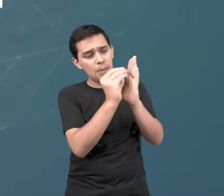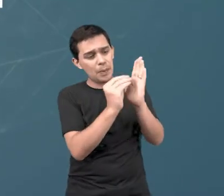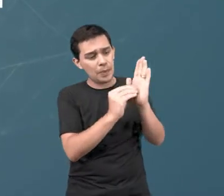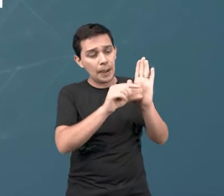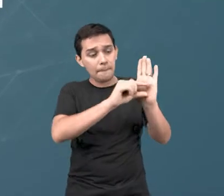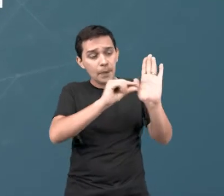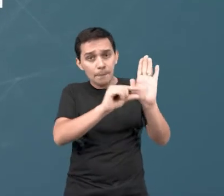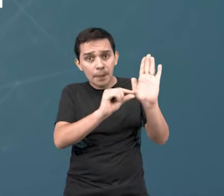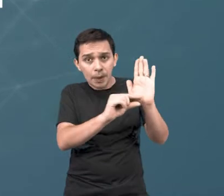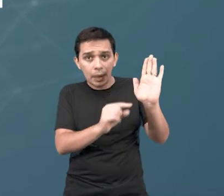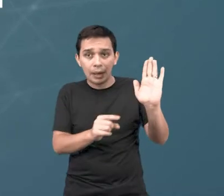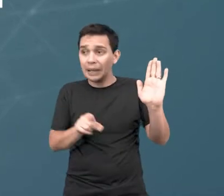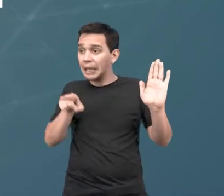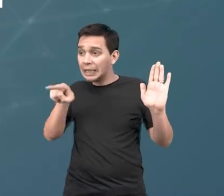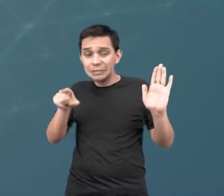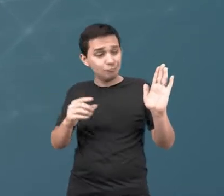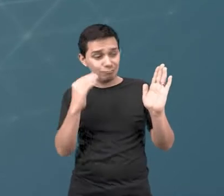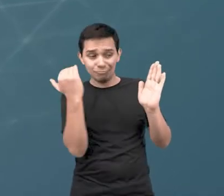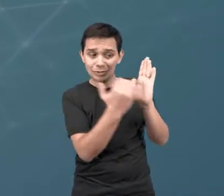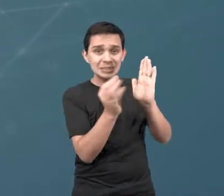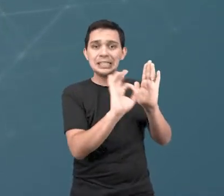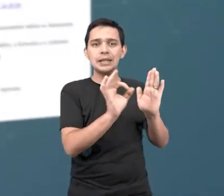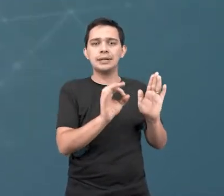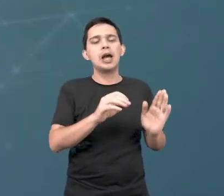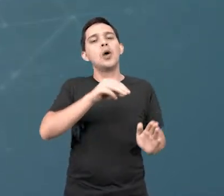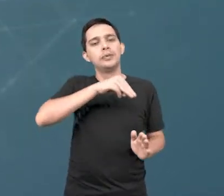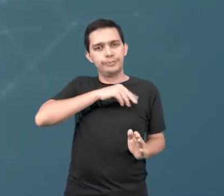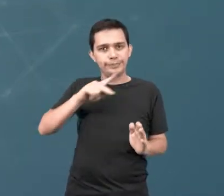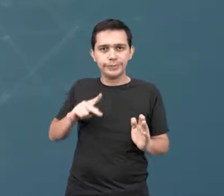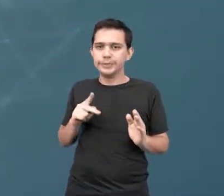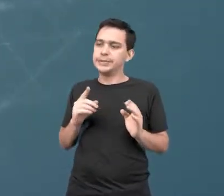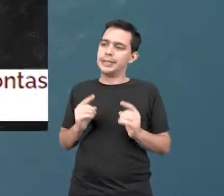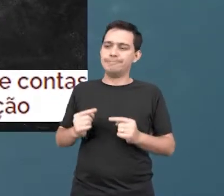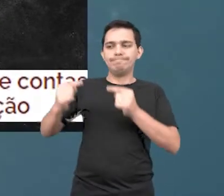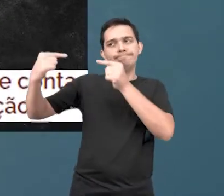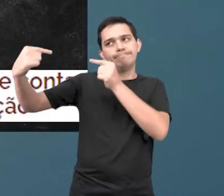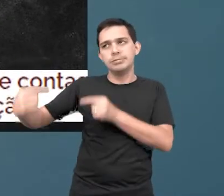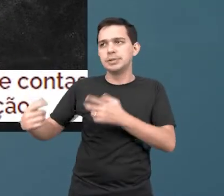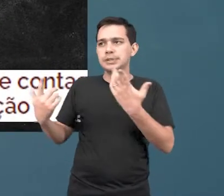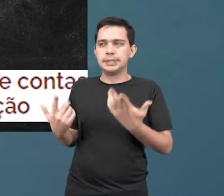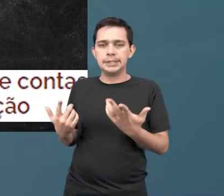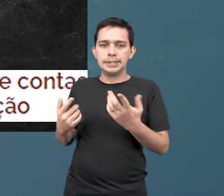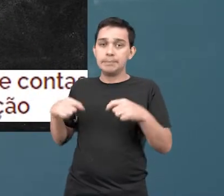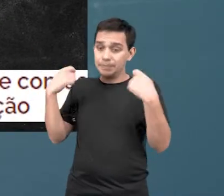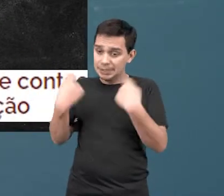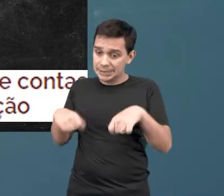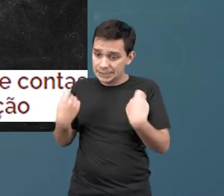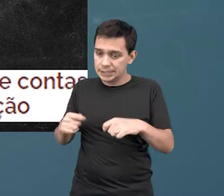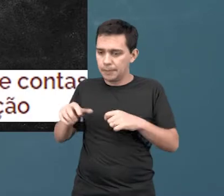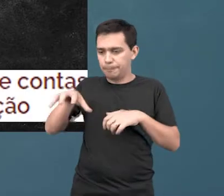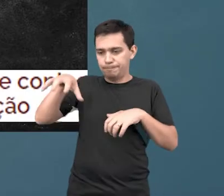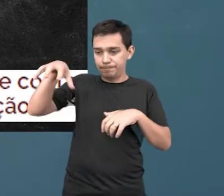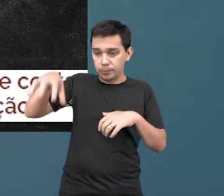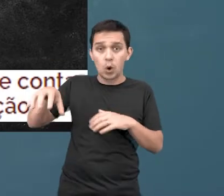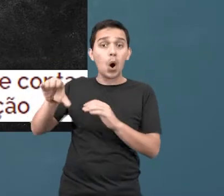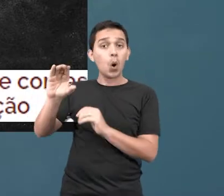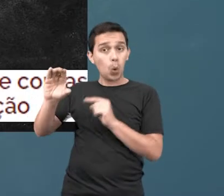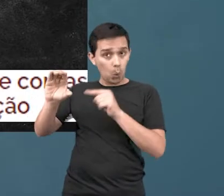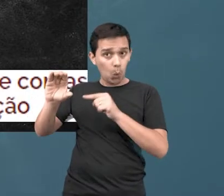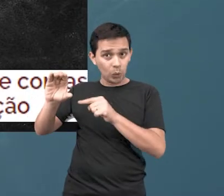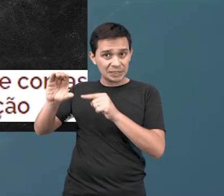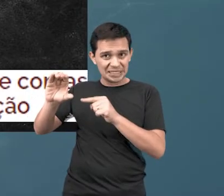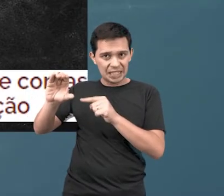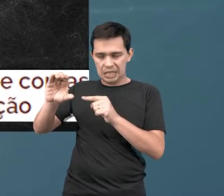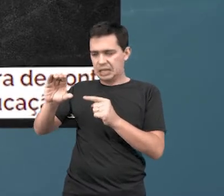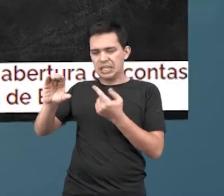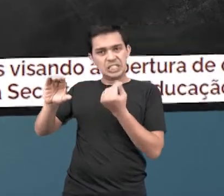da violação desse dispositivo, foi ajuizada a ação civil pública para que fosse, então, aberta uma conta específica, uma conta setorial, que a gente